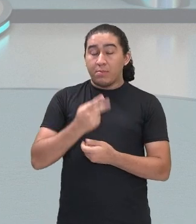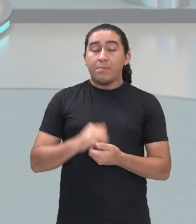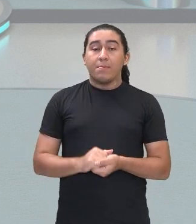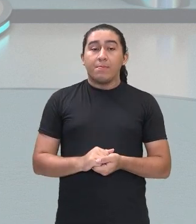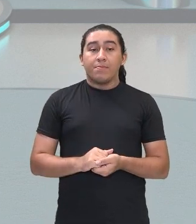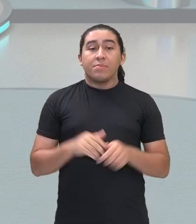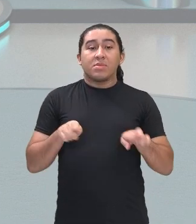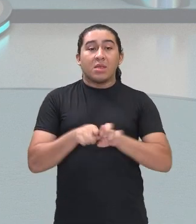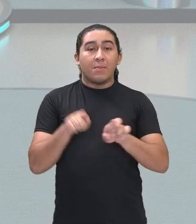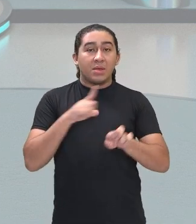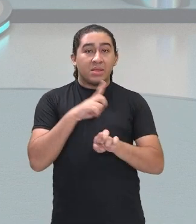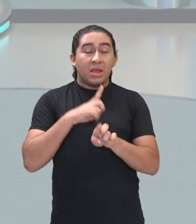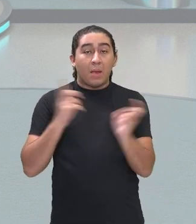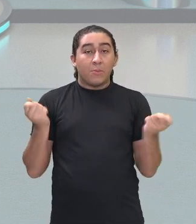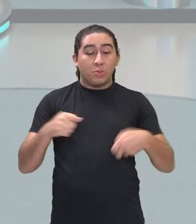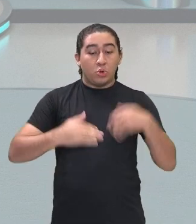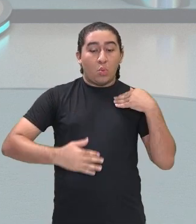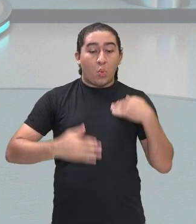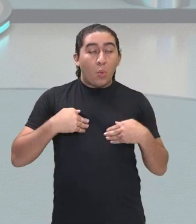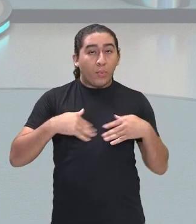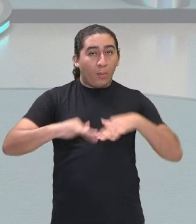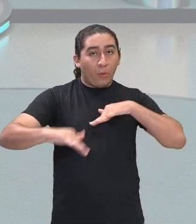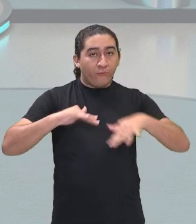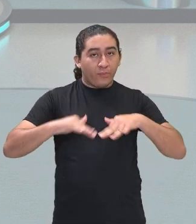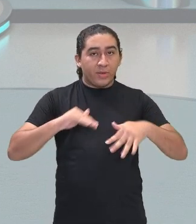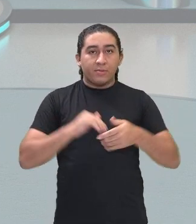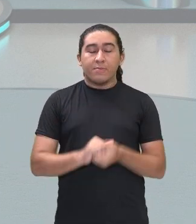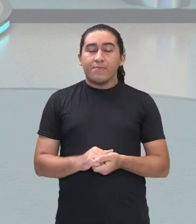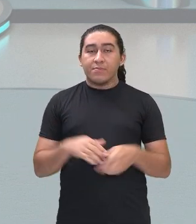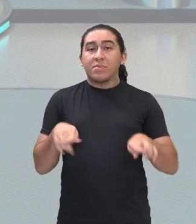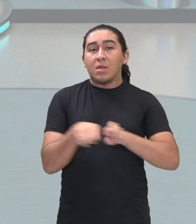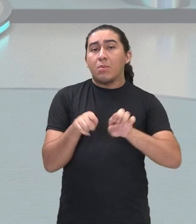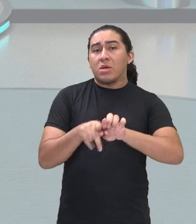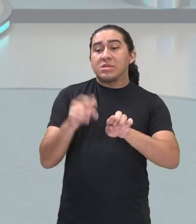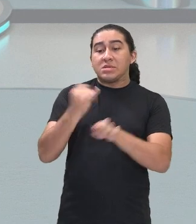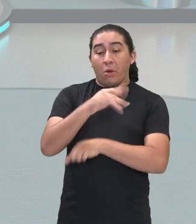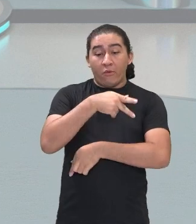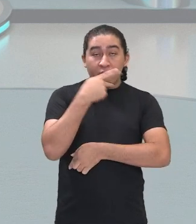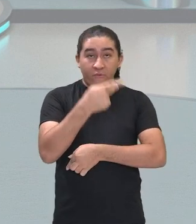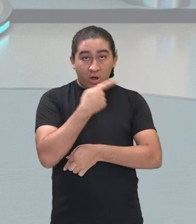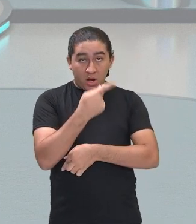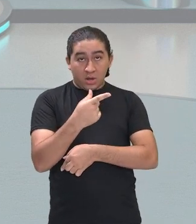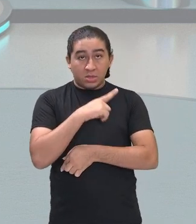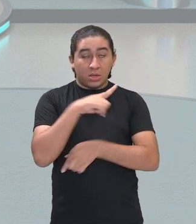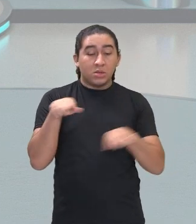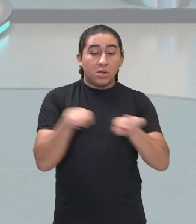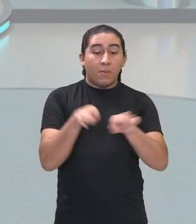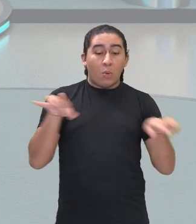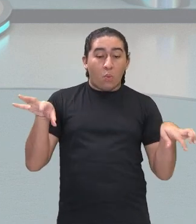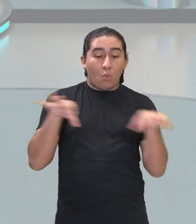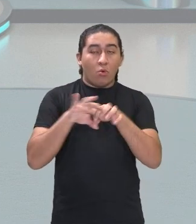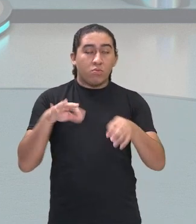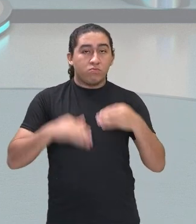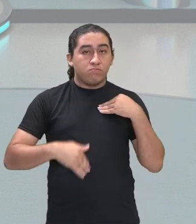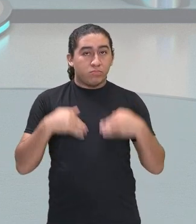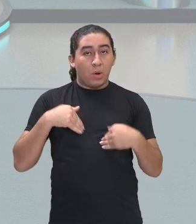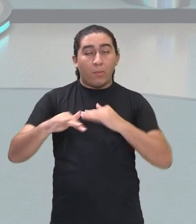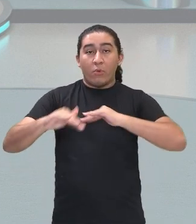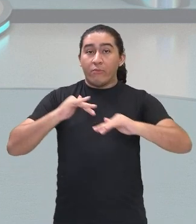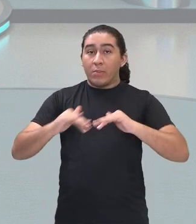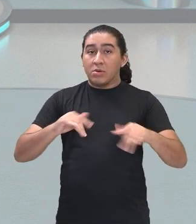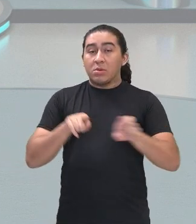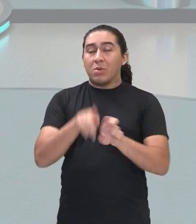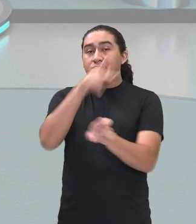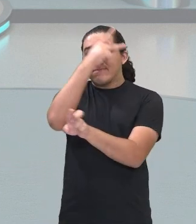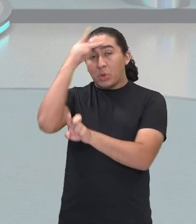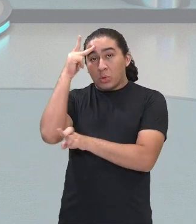também os gestos, Na fala a gente agrega também o gesto, ele vai, a